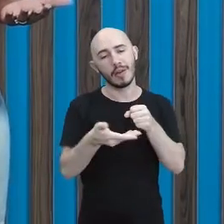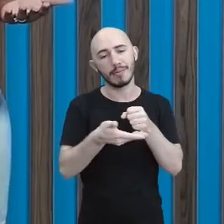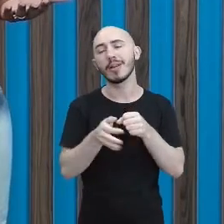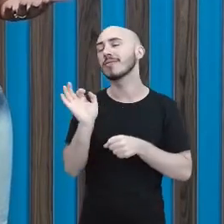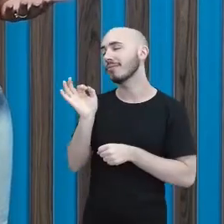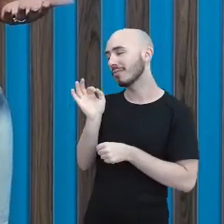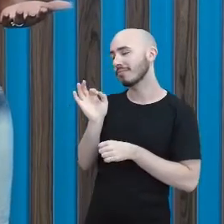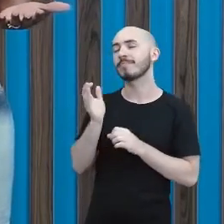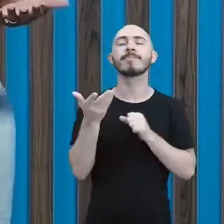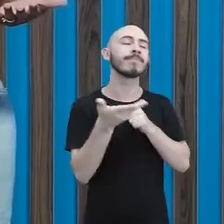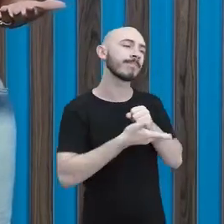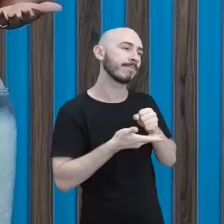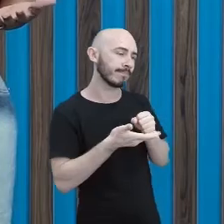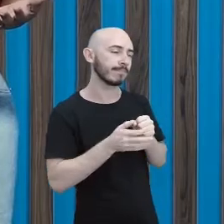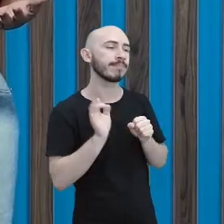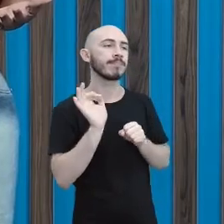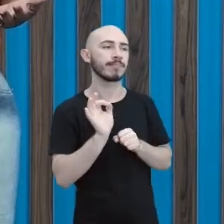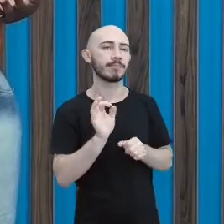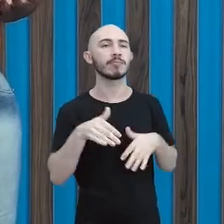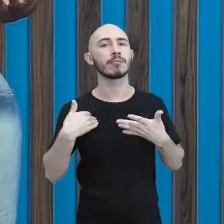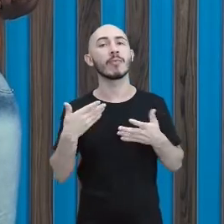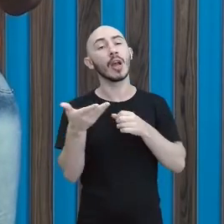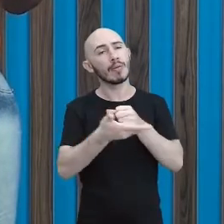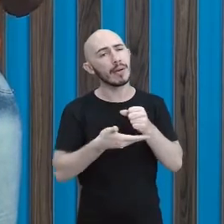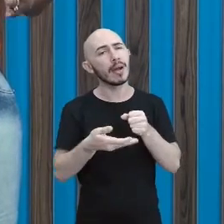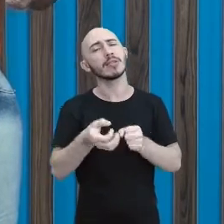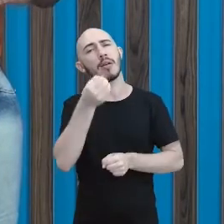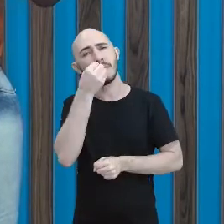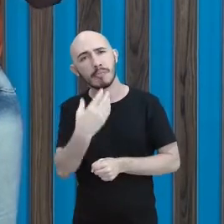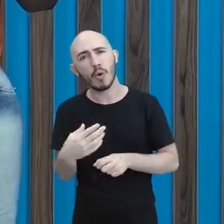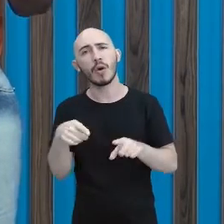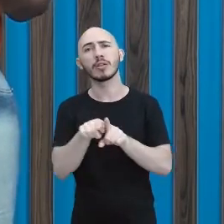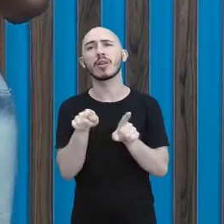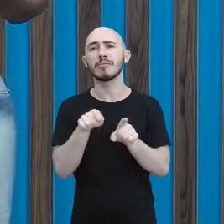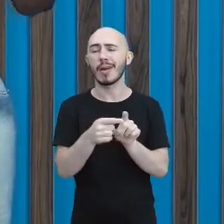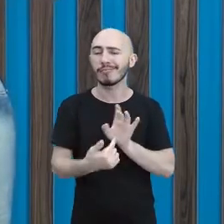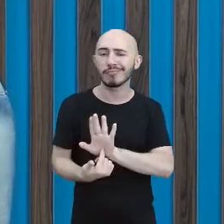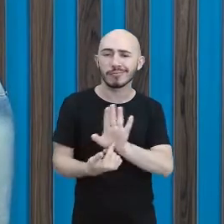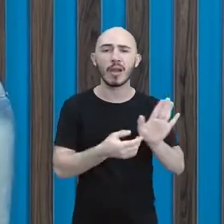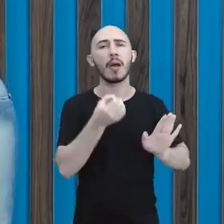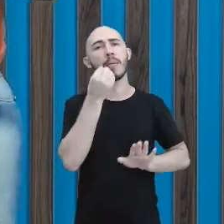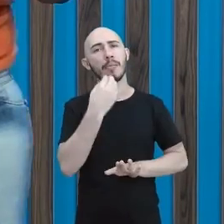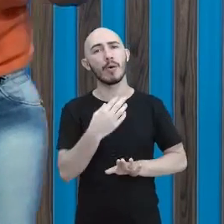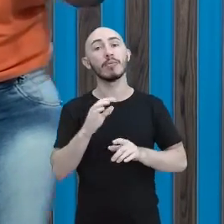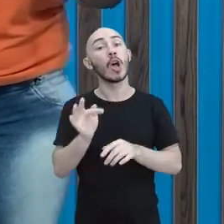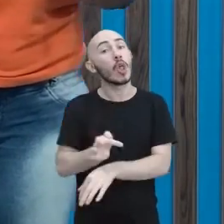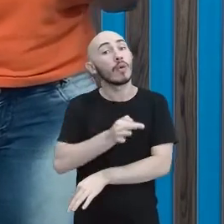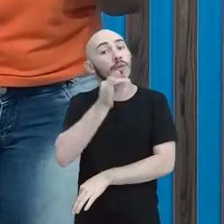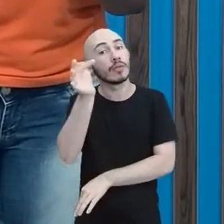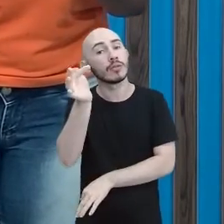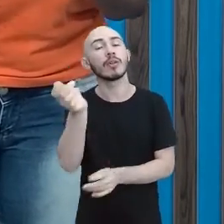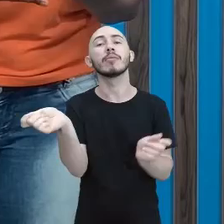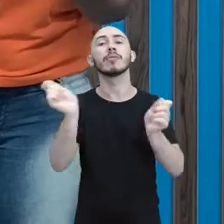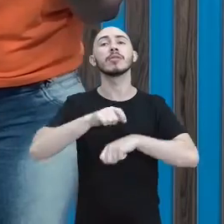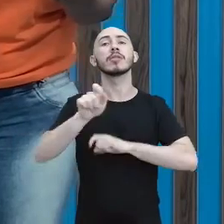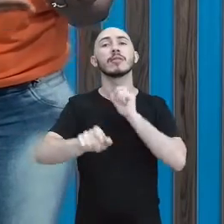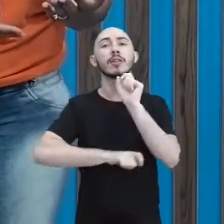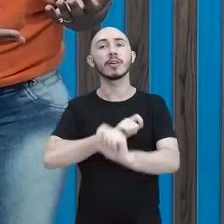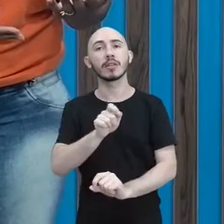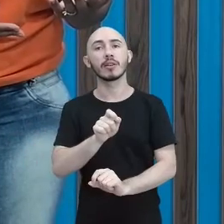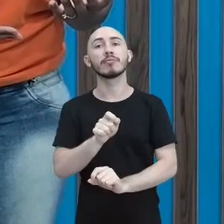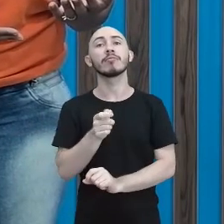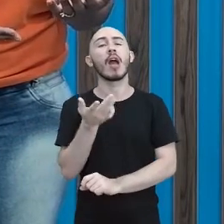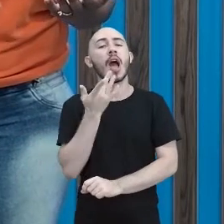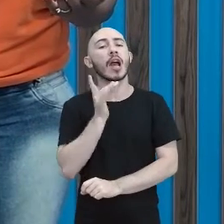Rosângela? É verdade. É a base, e uma base bem construída, e uma base bem apresentada. Lá no futuro, essa